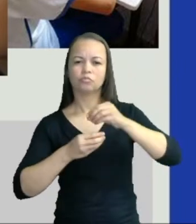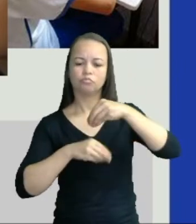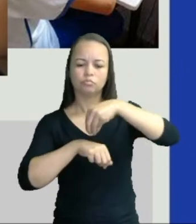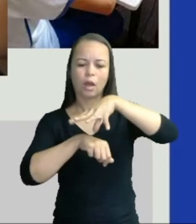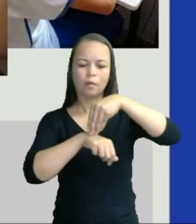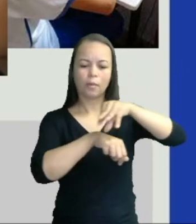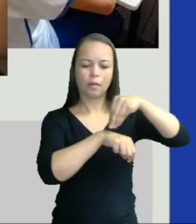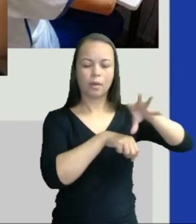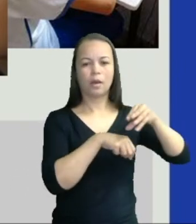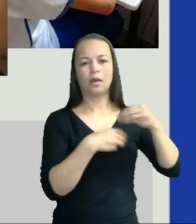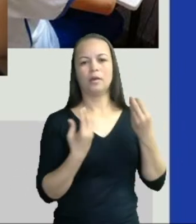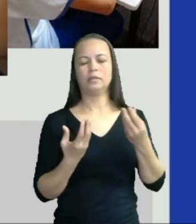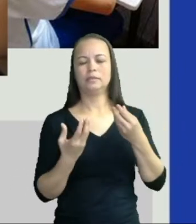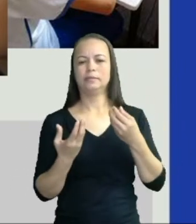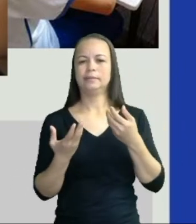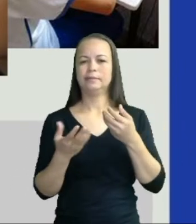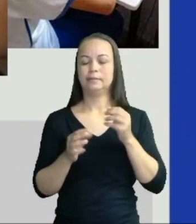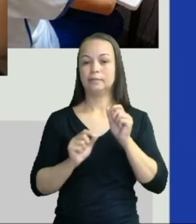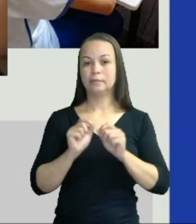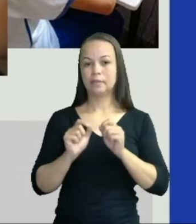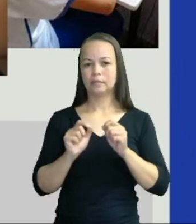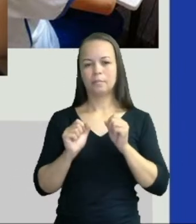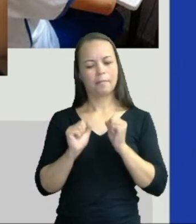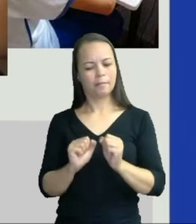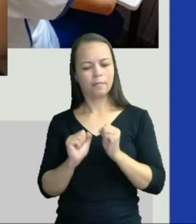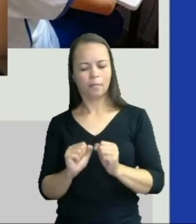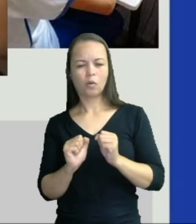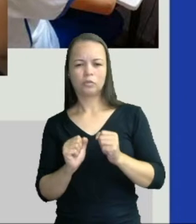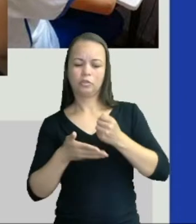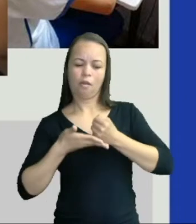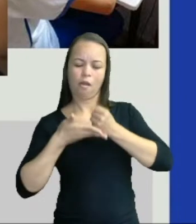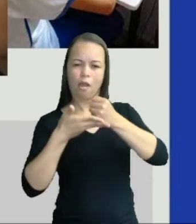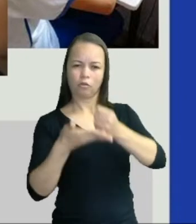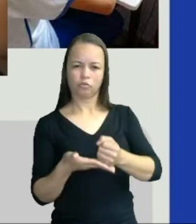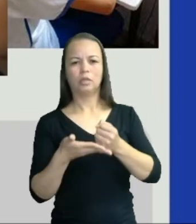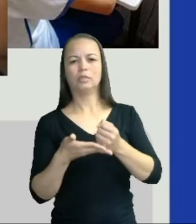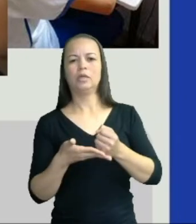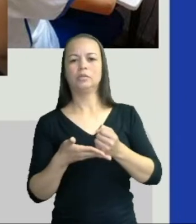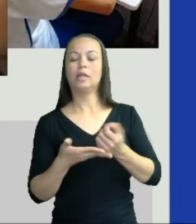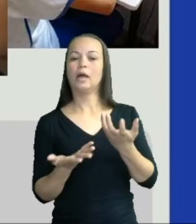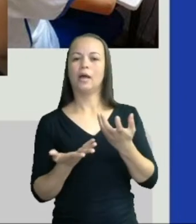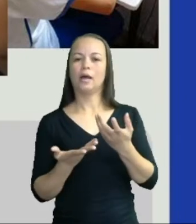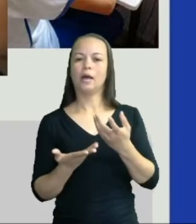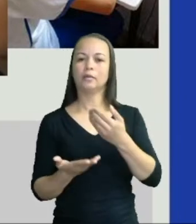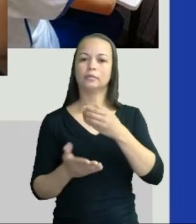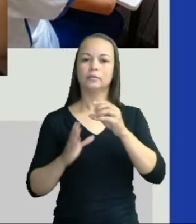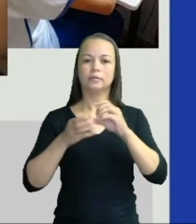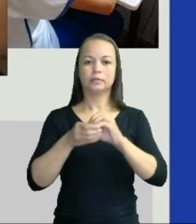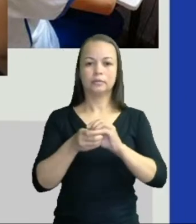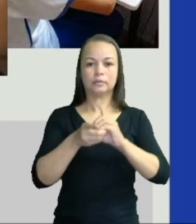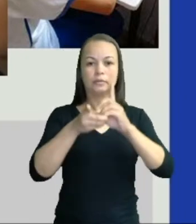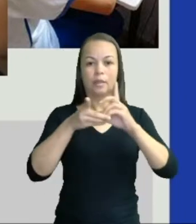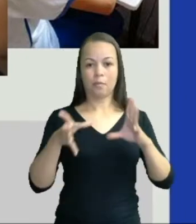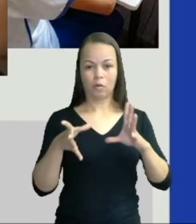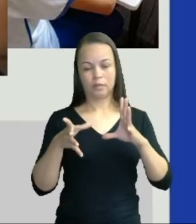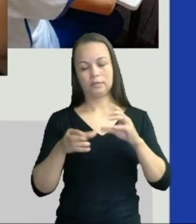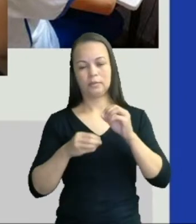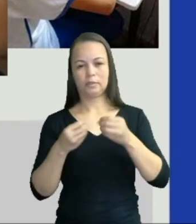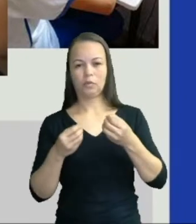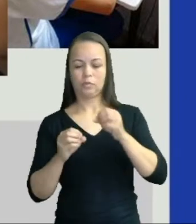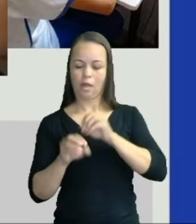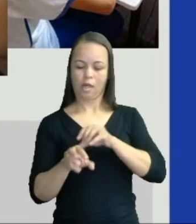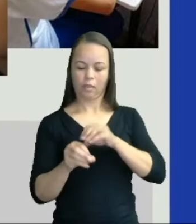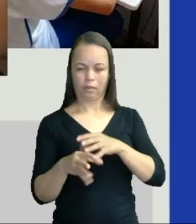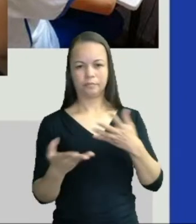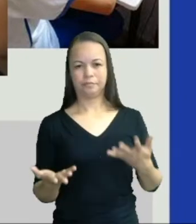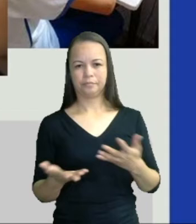videoaulas, e assinam plataformas educacionais para receber conteúdos voltados a vestibulares e